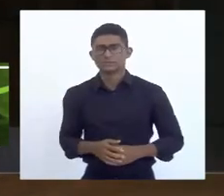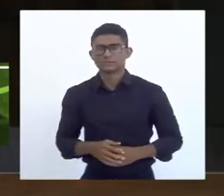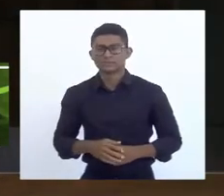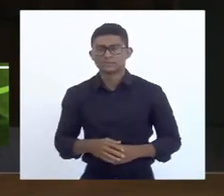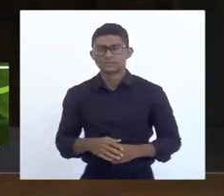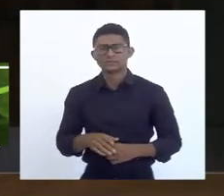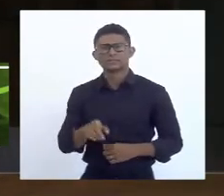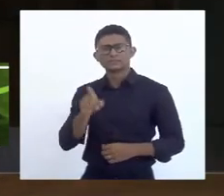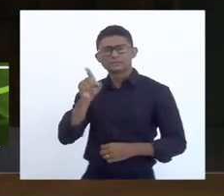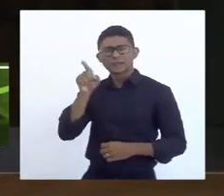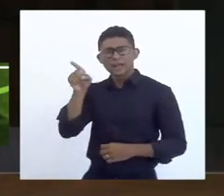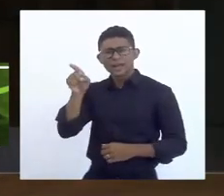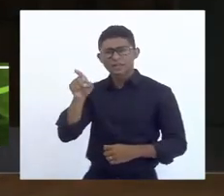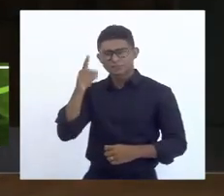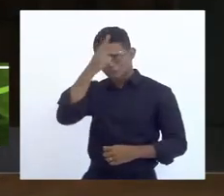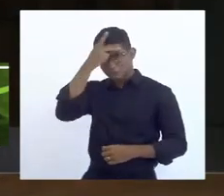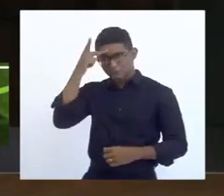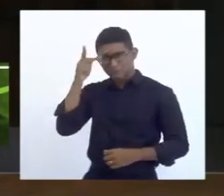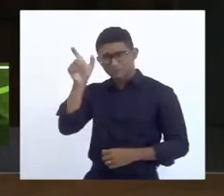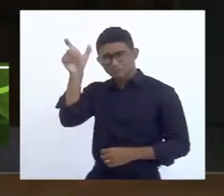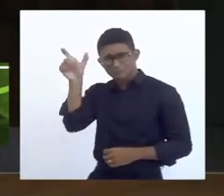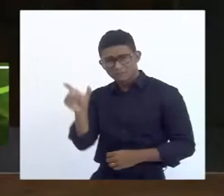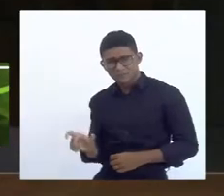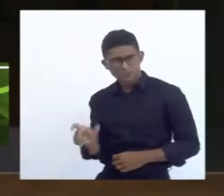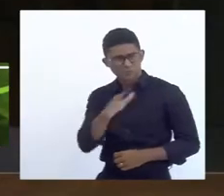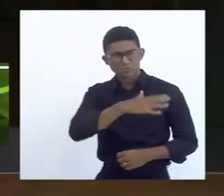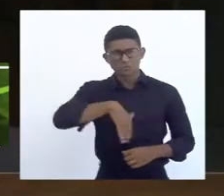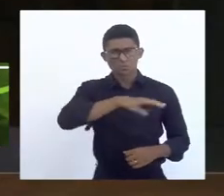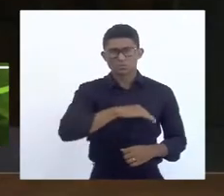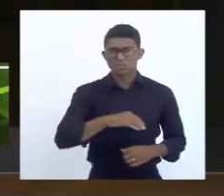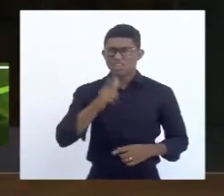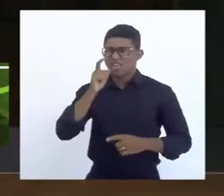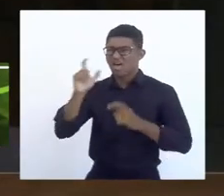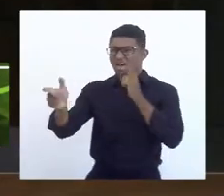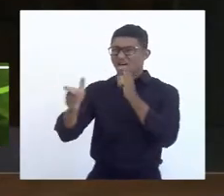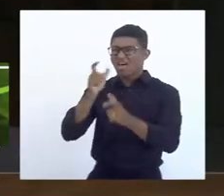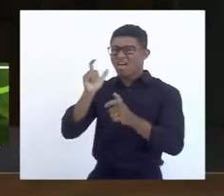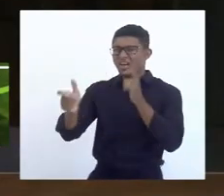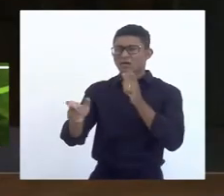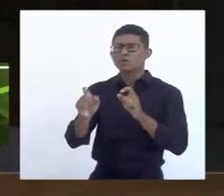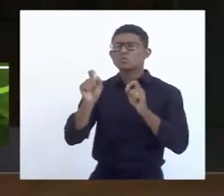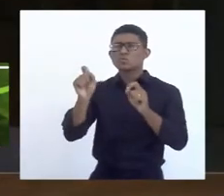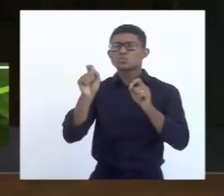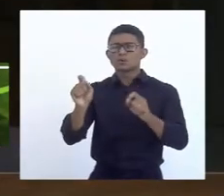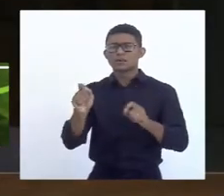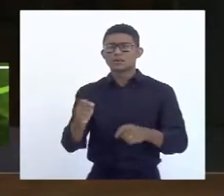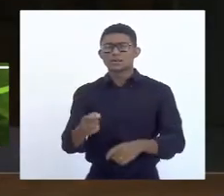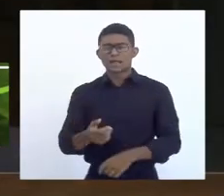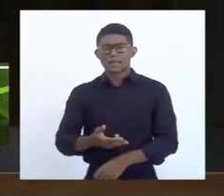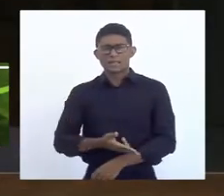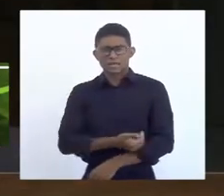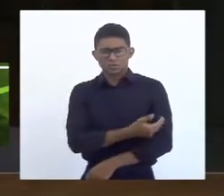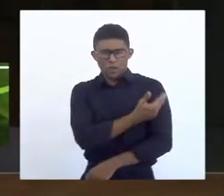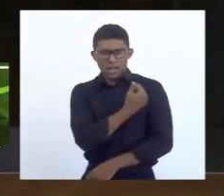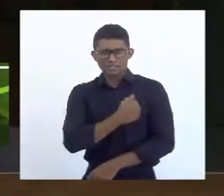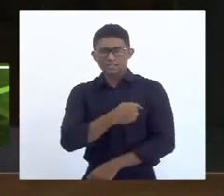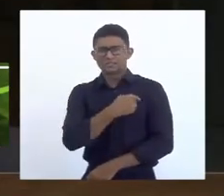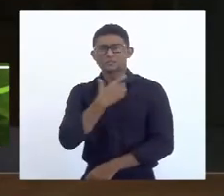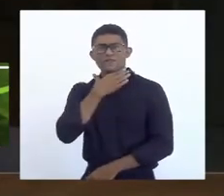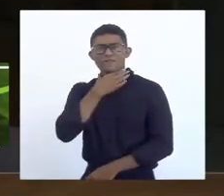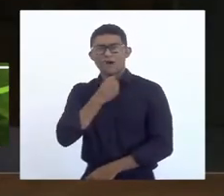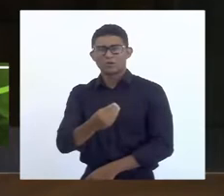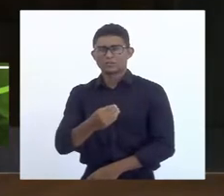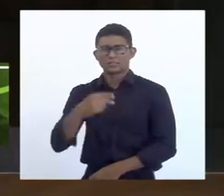imagem vandalizada por tatuagens falsas aplicadas num corpo que não era o seu. Isso